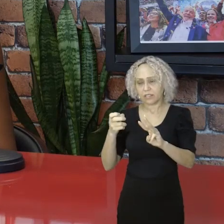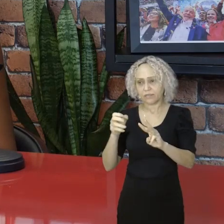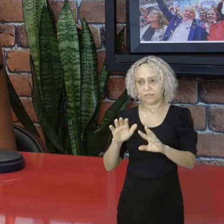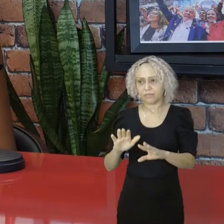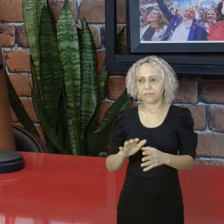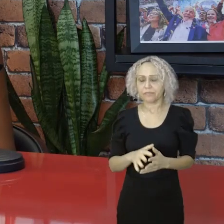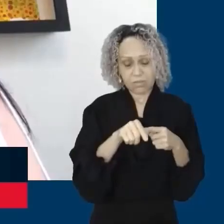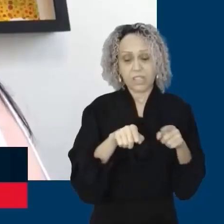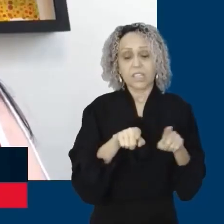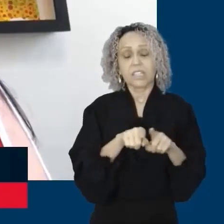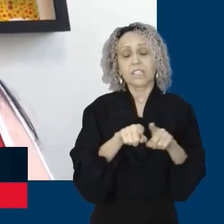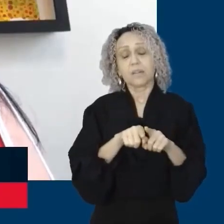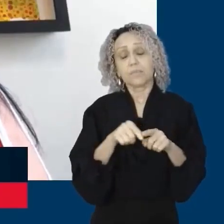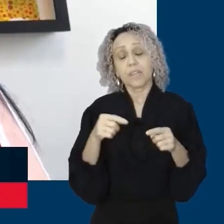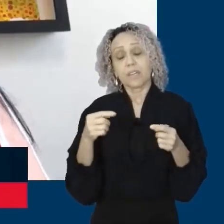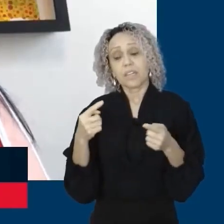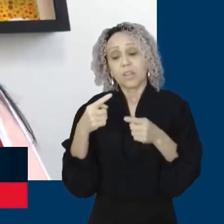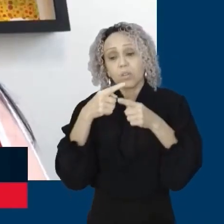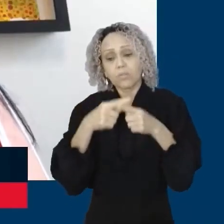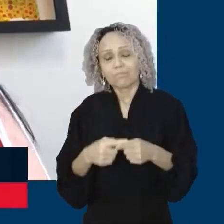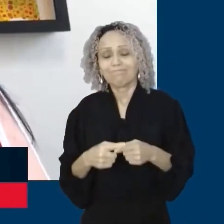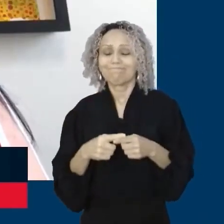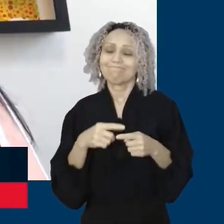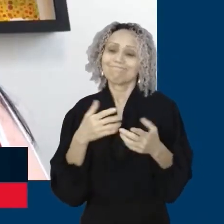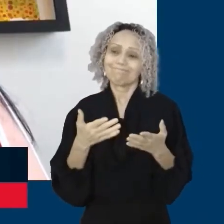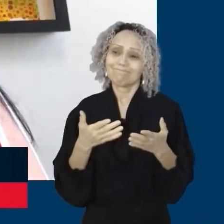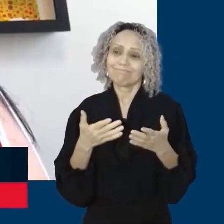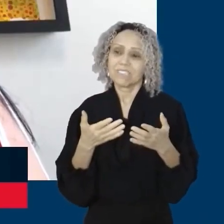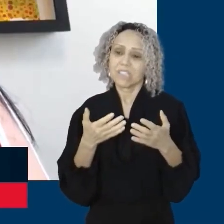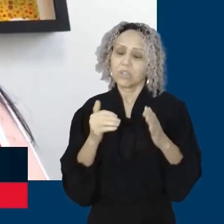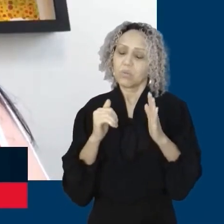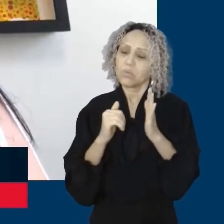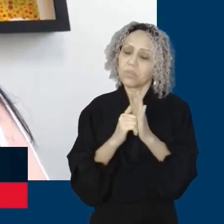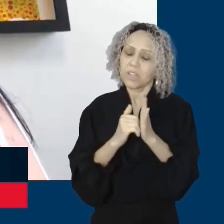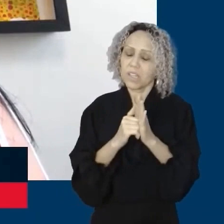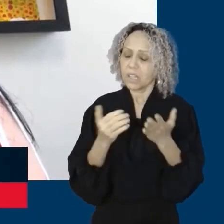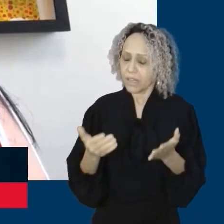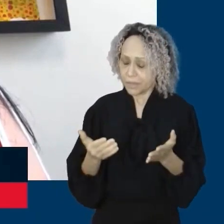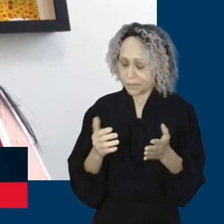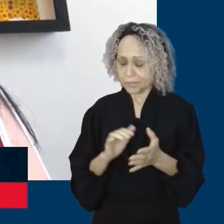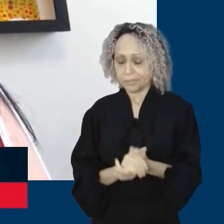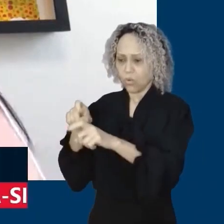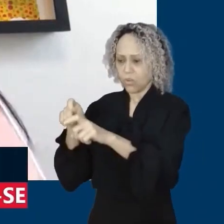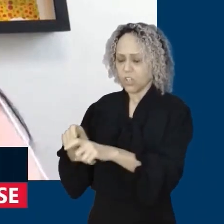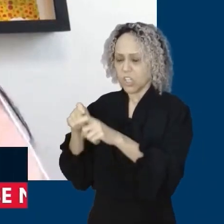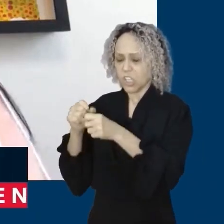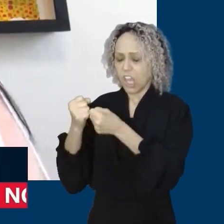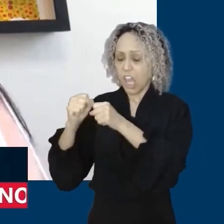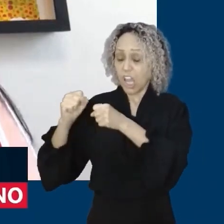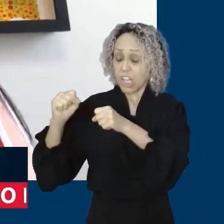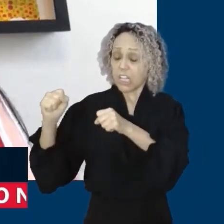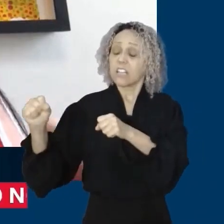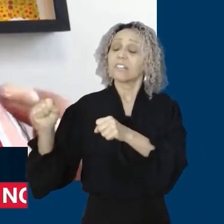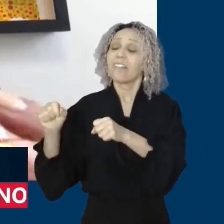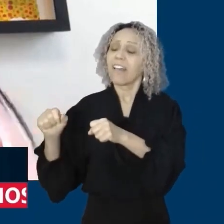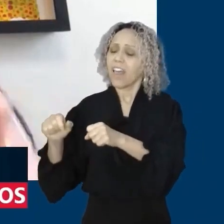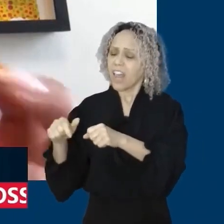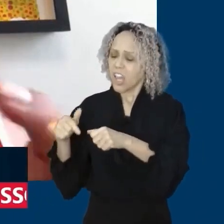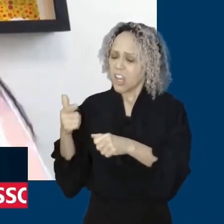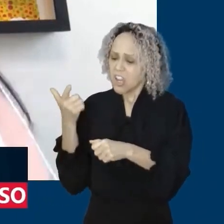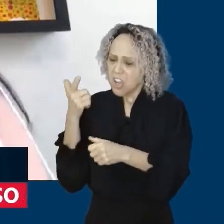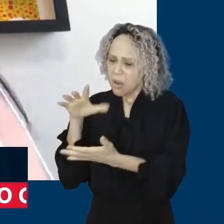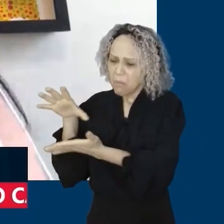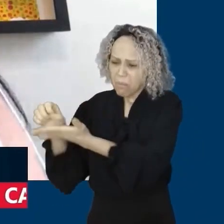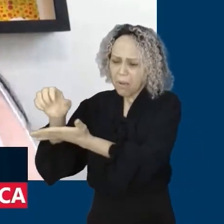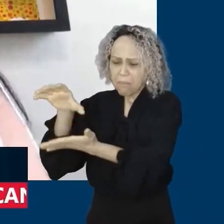terras indígenas. Sim, há um risco ainda de retrocesso do Congresso Nacional, então está